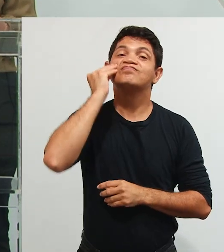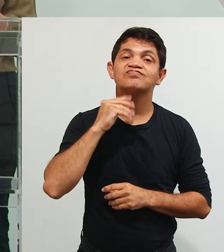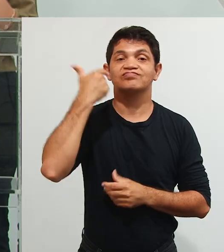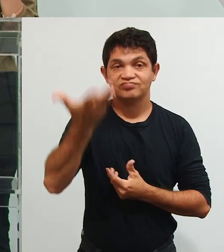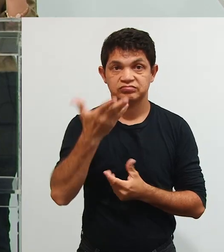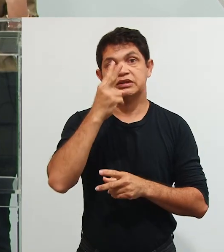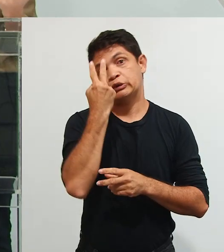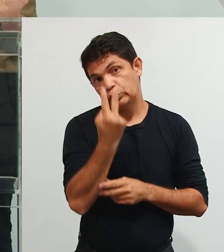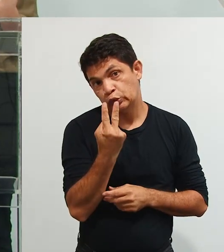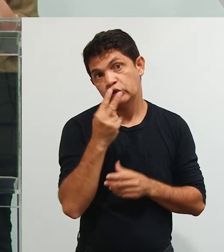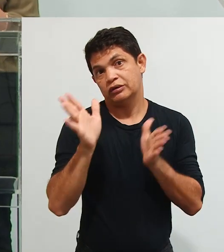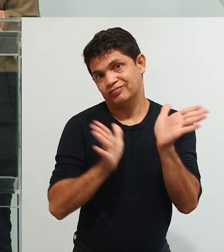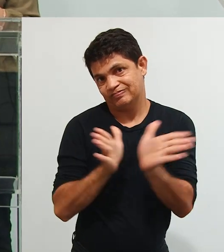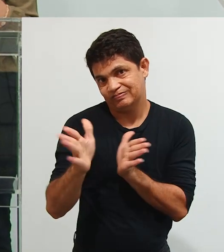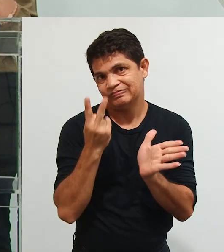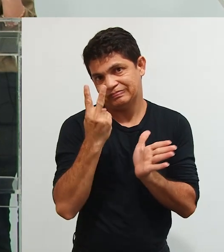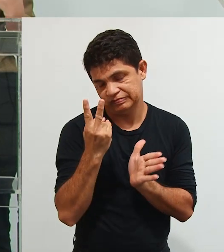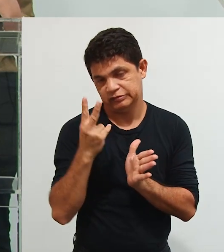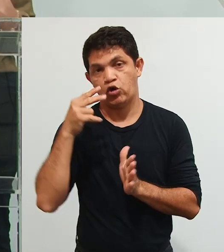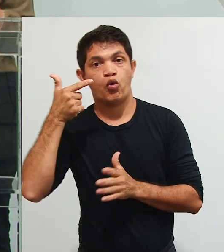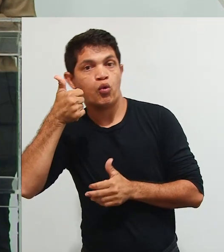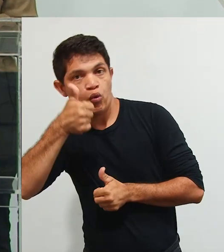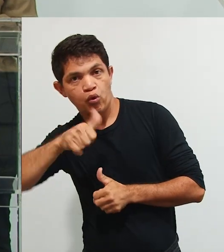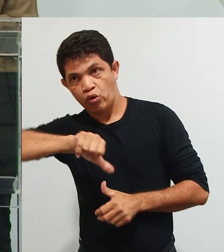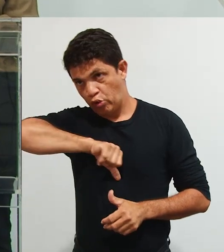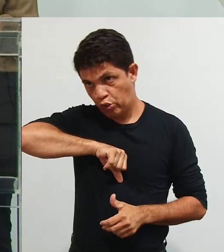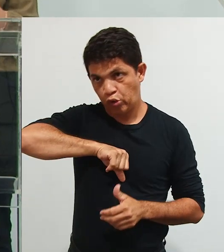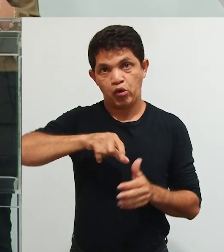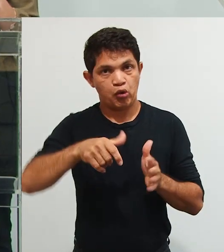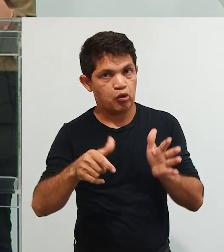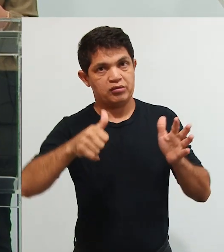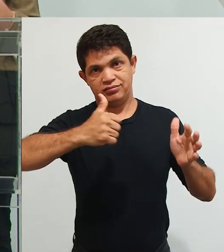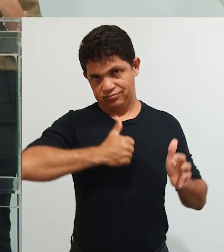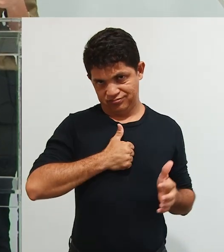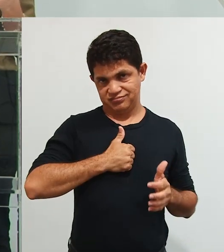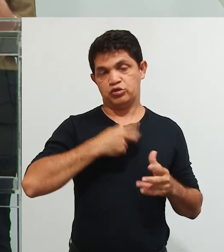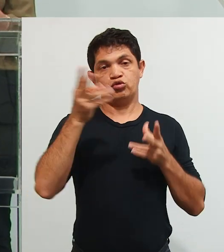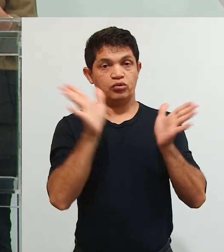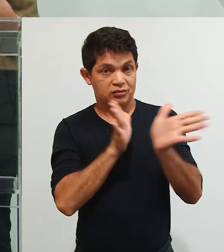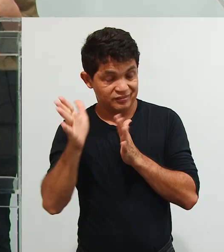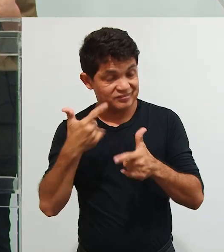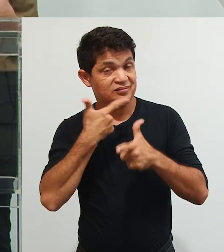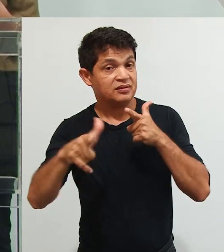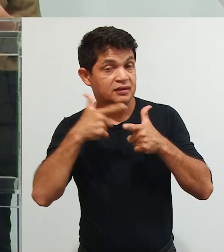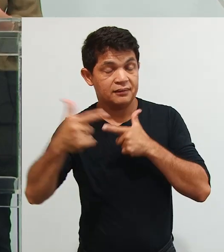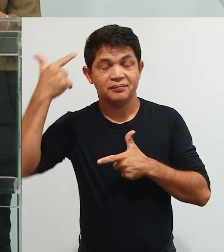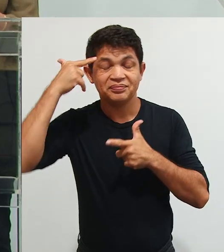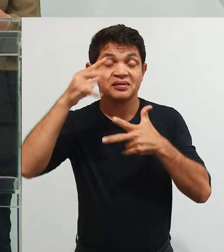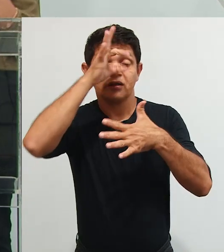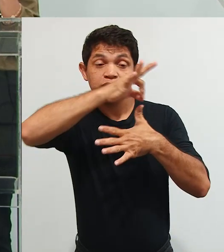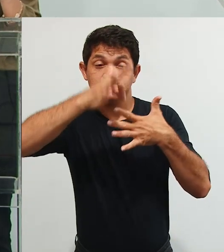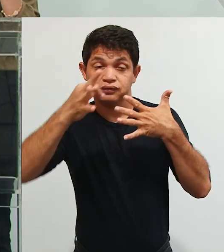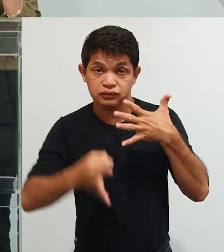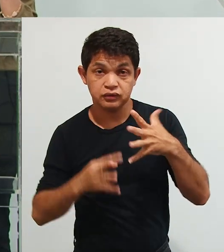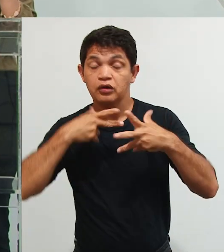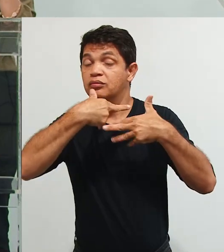em duas situações, duas coisas ao mesmo tempo. A gente pensa em várias situações, uma rapidamente,